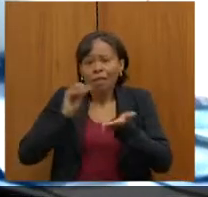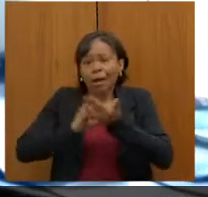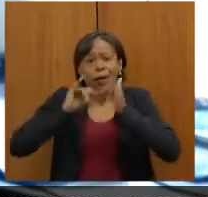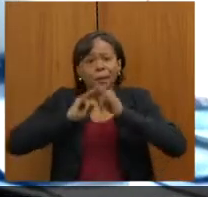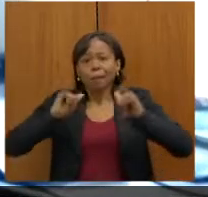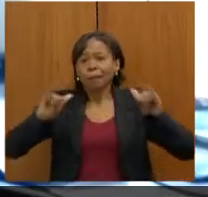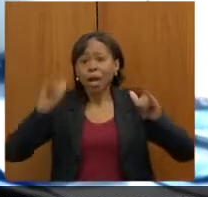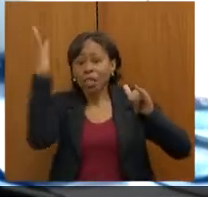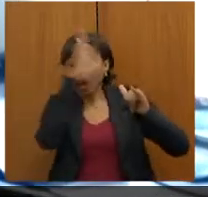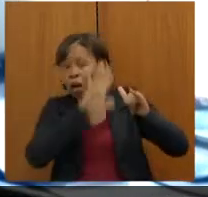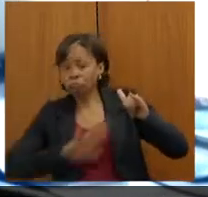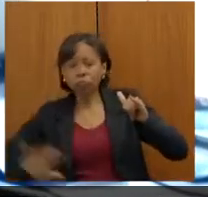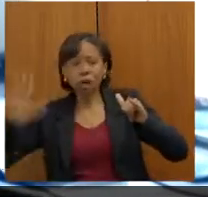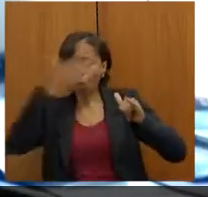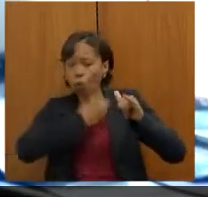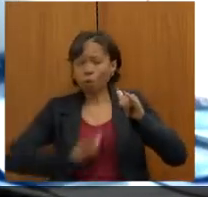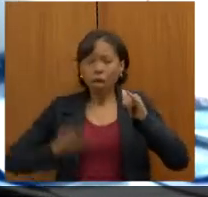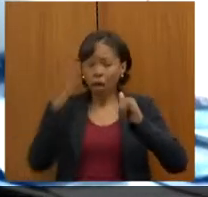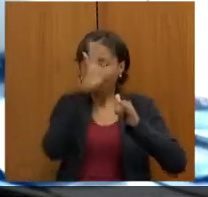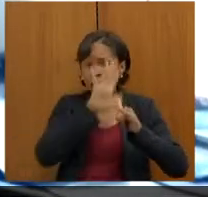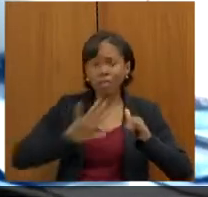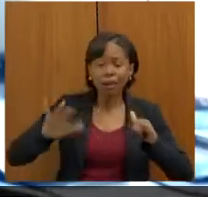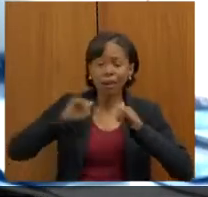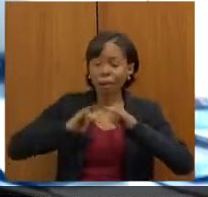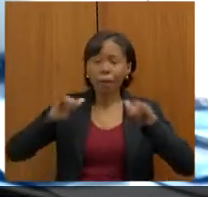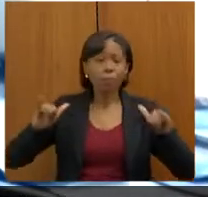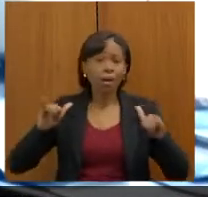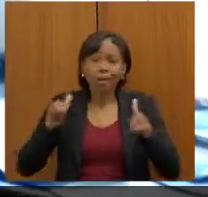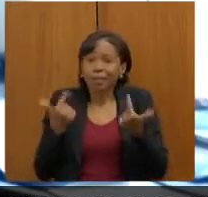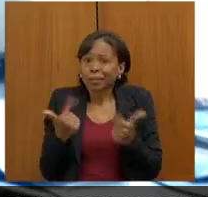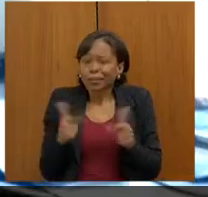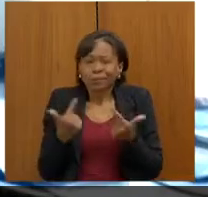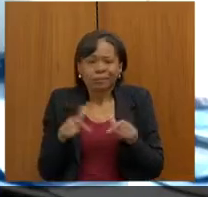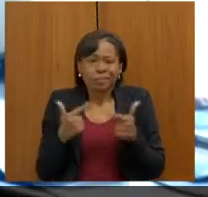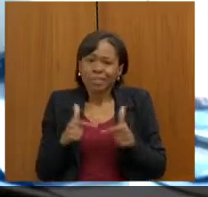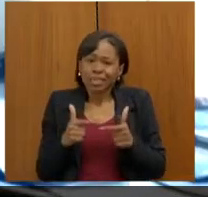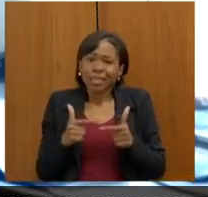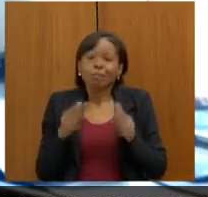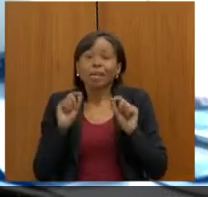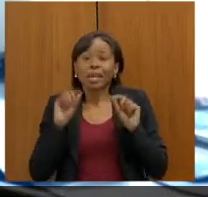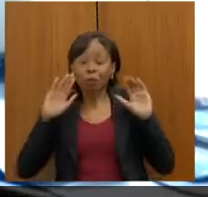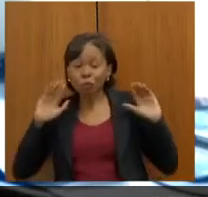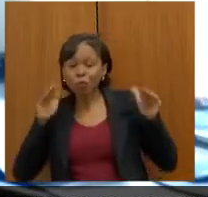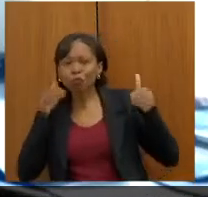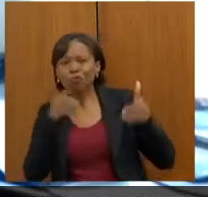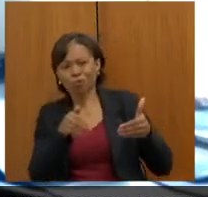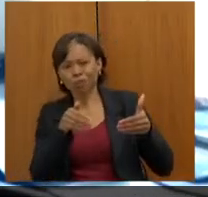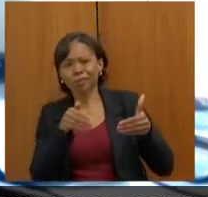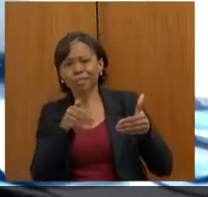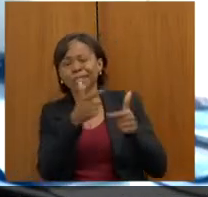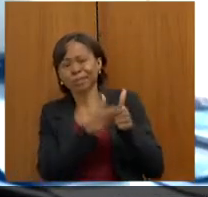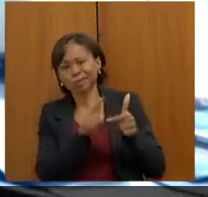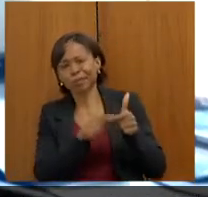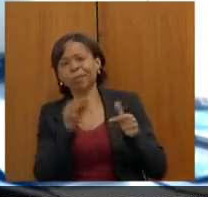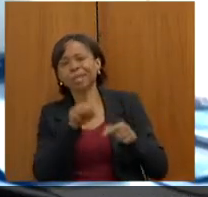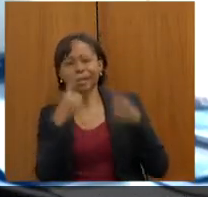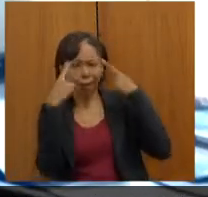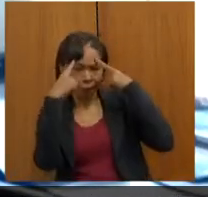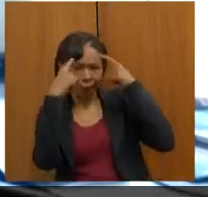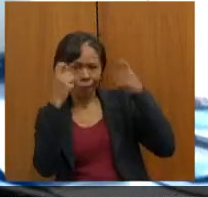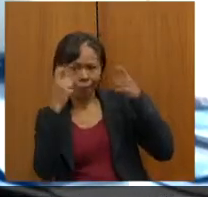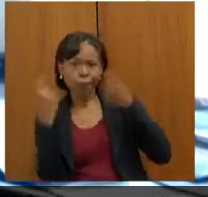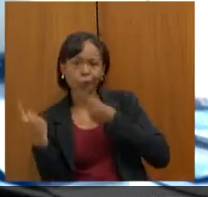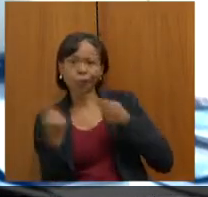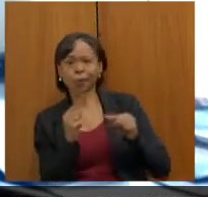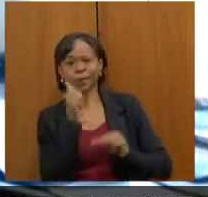Nacional né que chame atenção para o fenômeno né que é esse deletério do aumento do incremento da violência